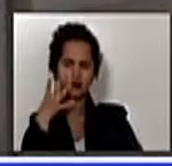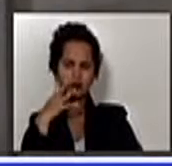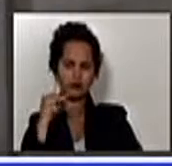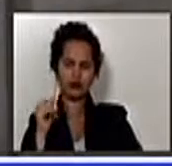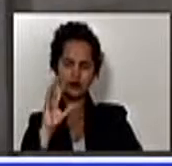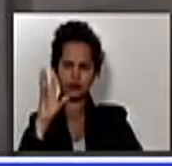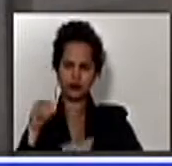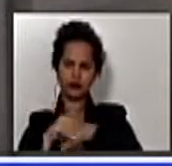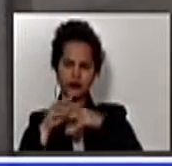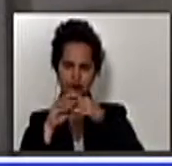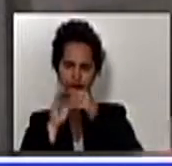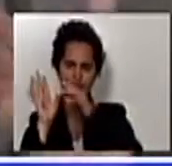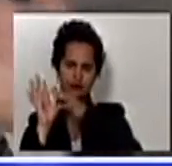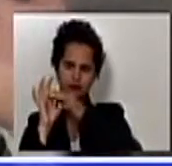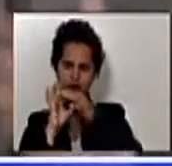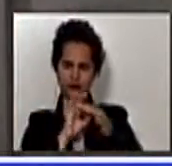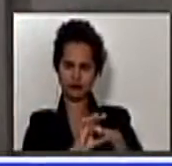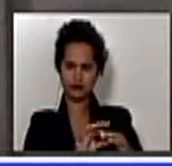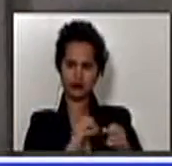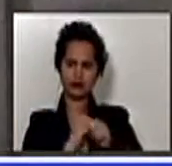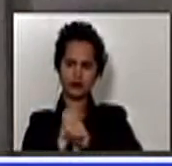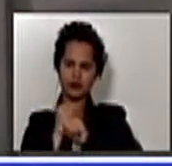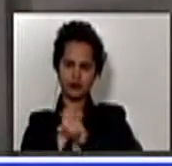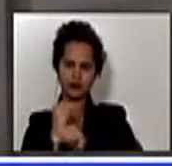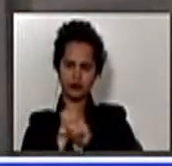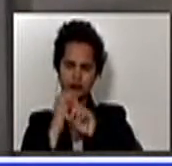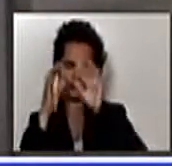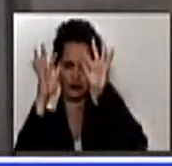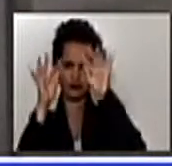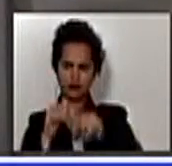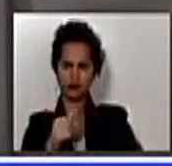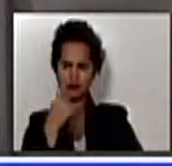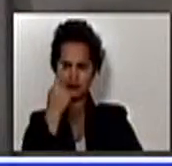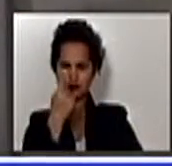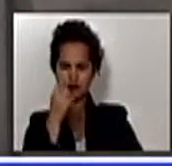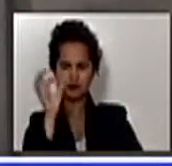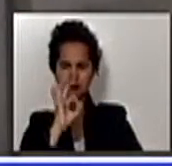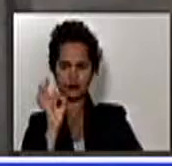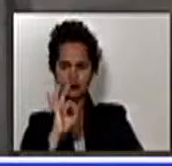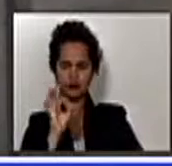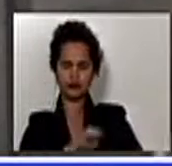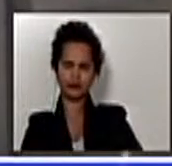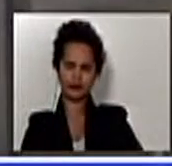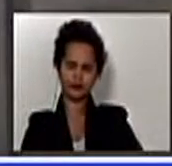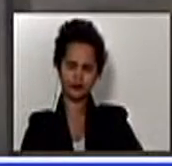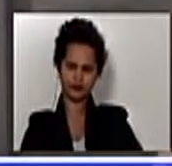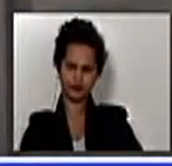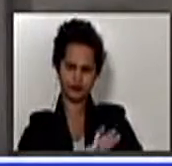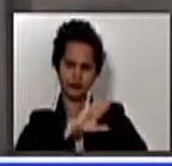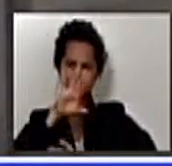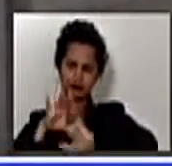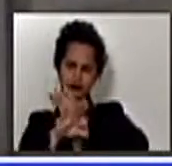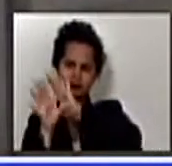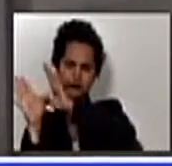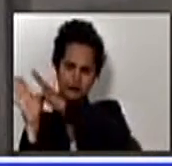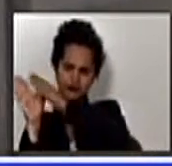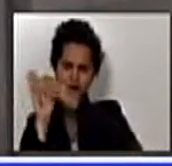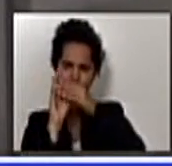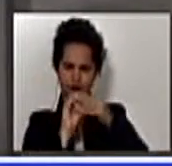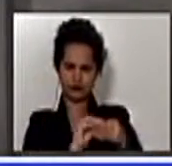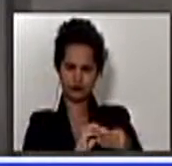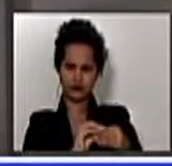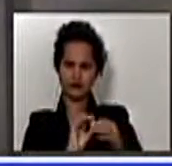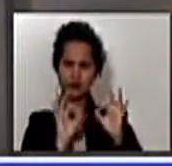parlamentares. Quando chega no final do ano, não sai um centavo. Então, de tudo isso, o orçamento